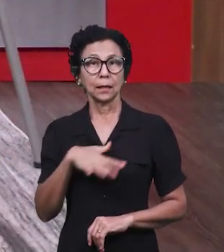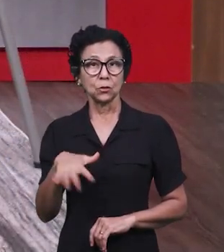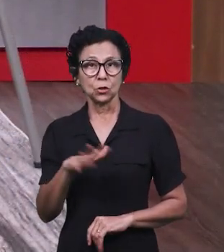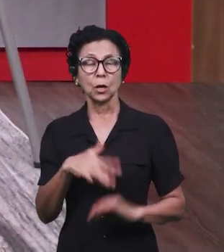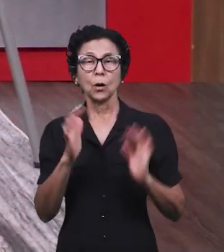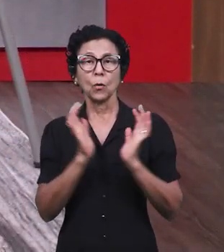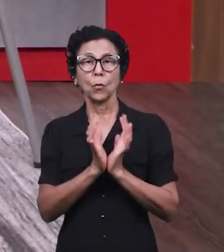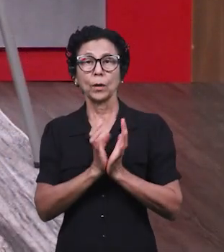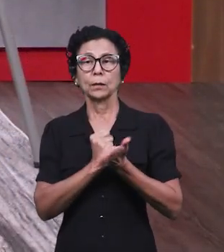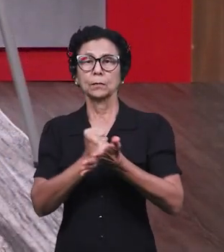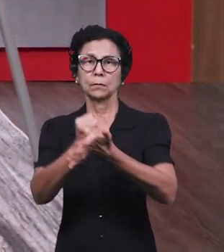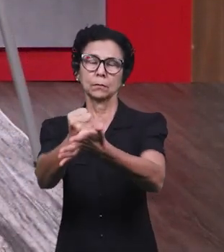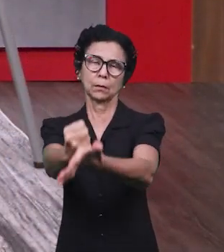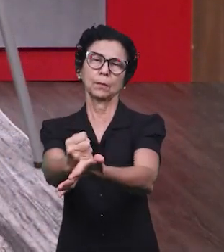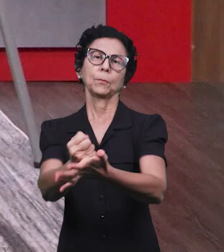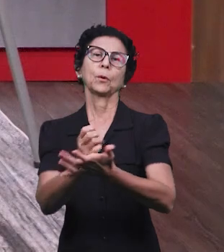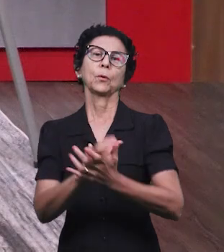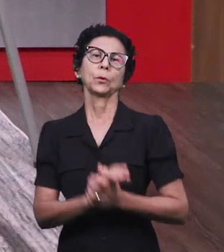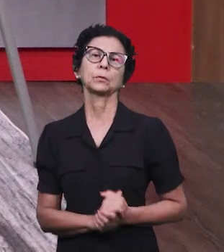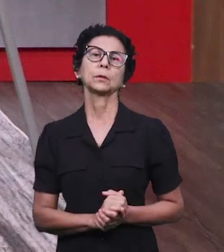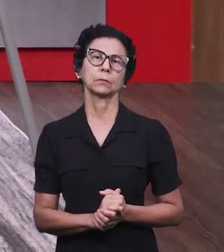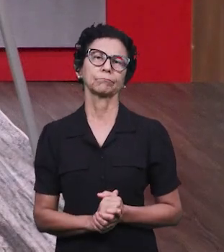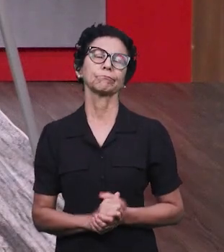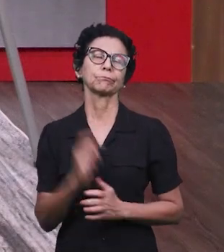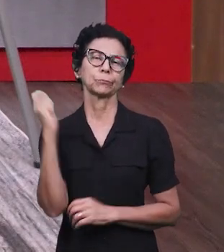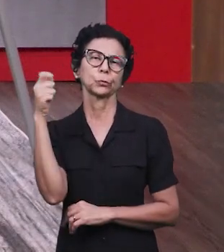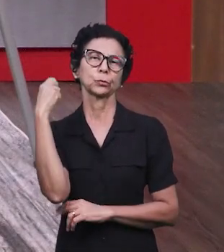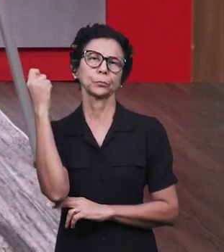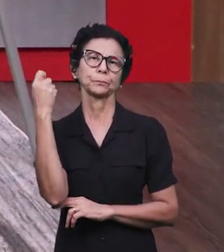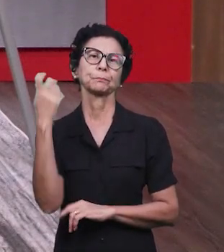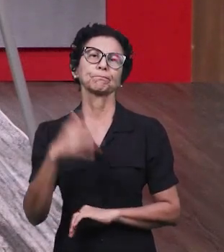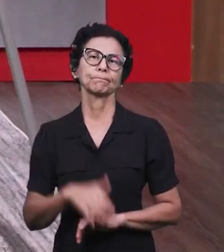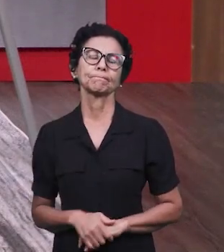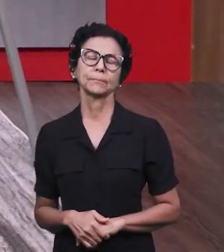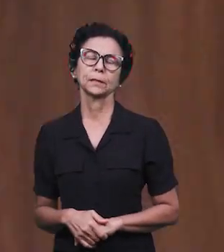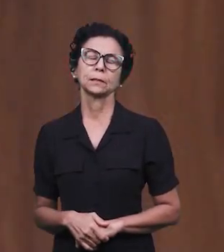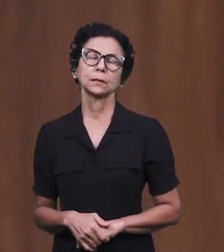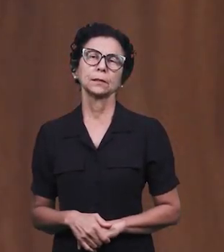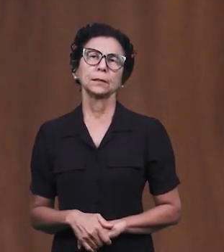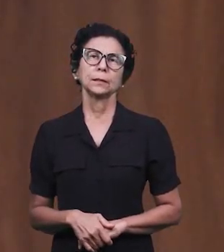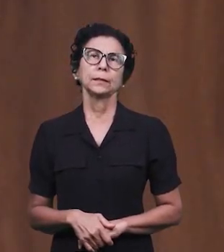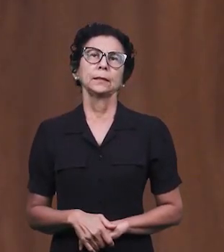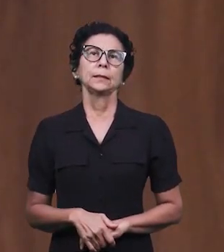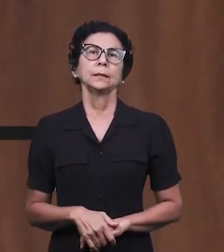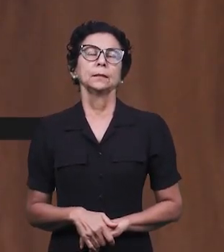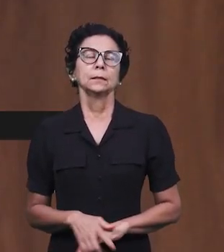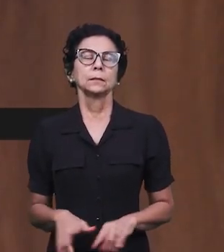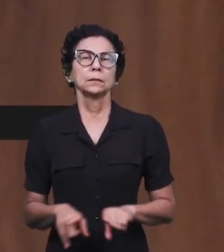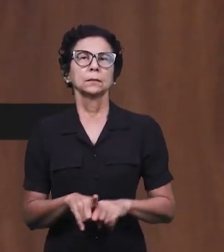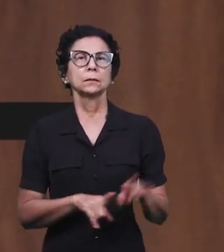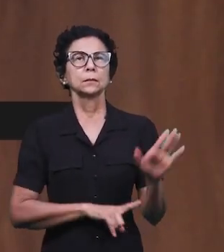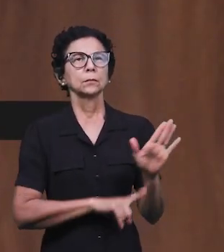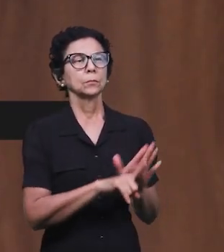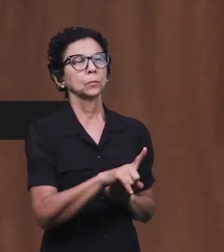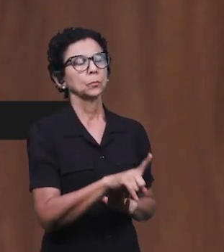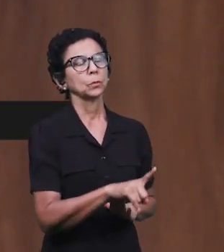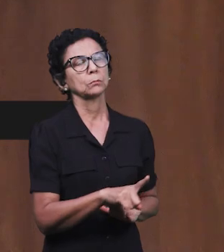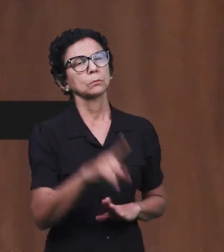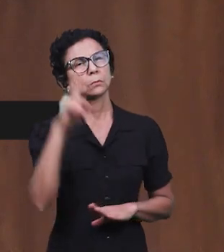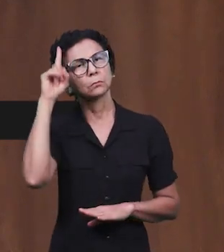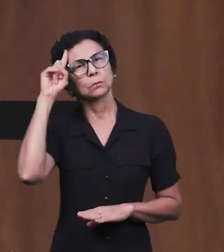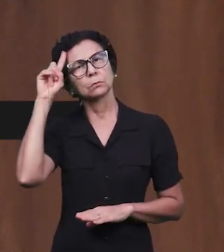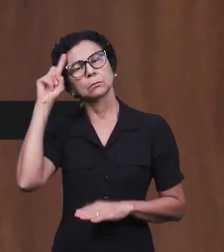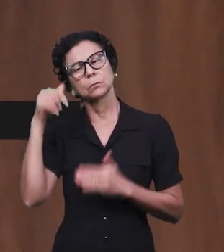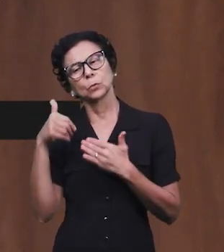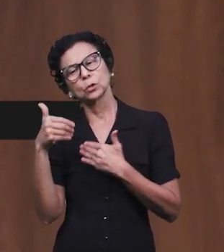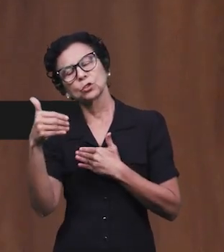o atendimento ao socorro das vítimas lá. Amém. Tem outra situação que eu queria falar, é o dia a dia